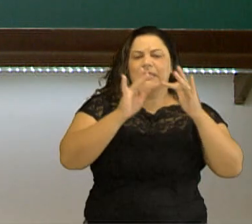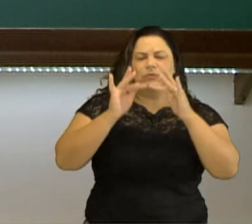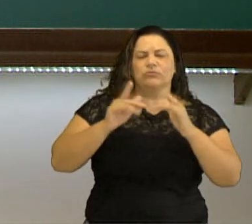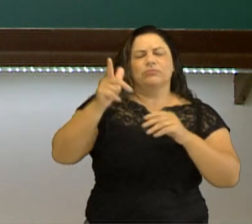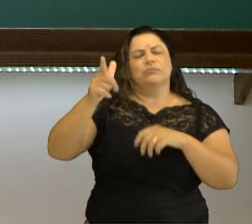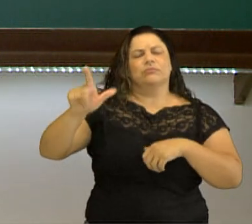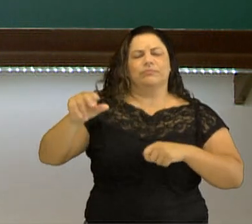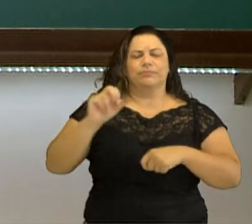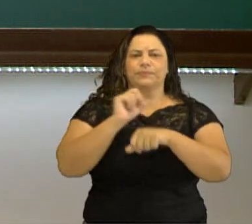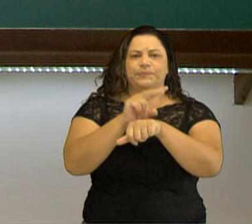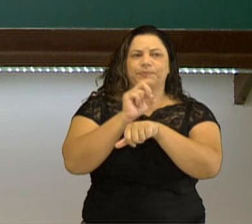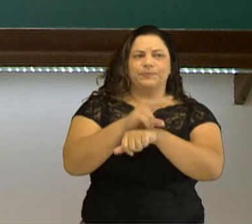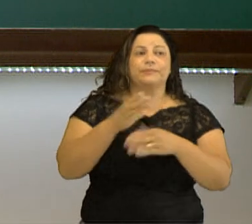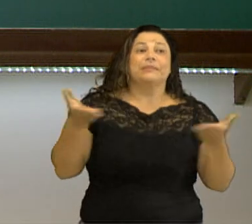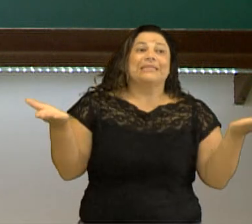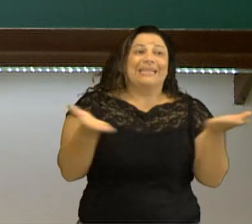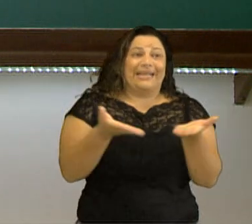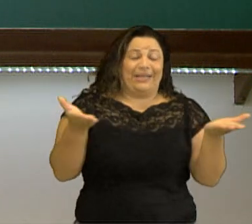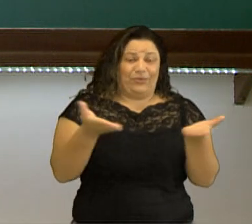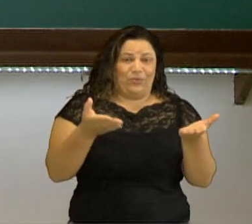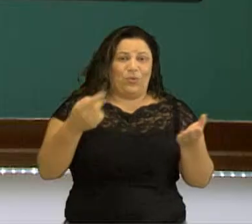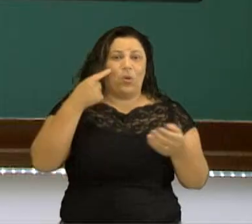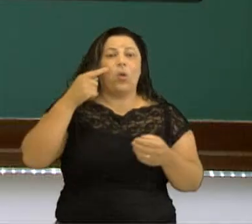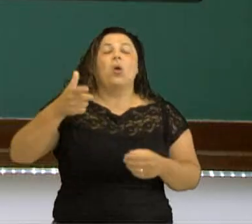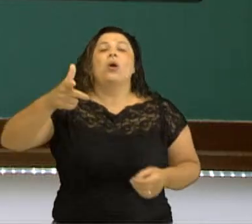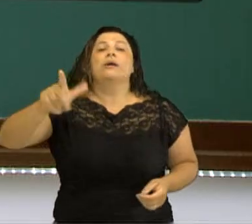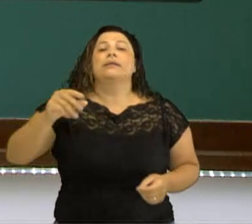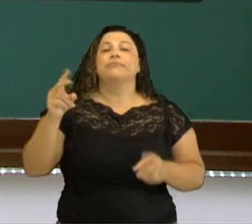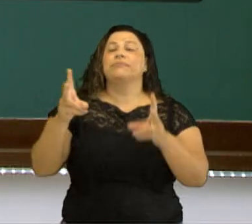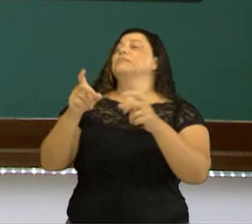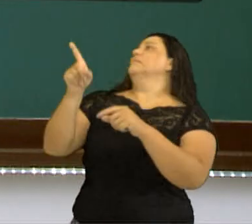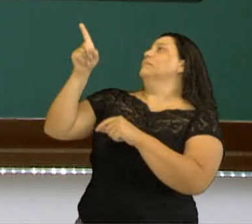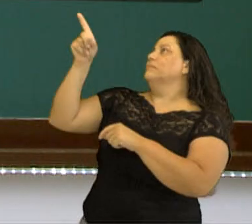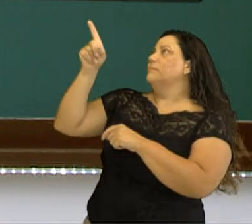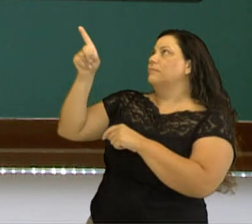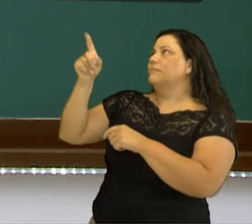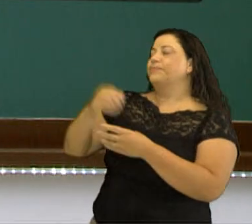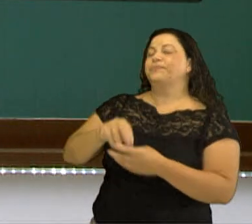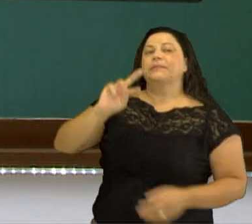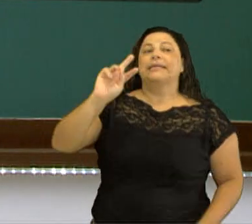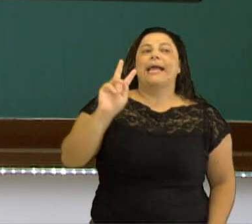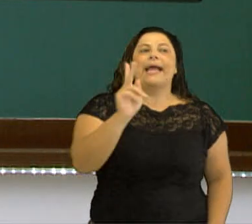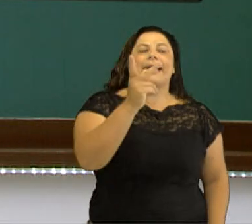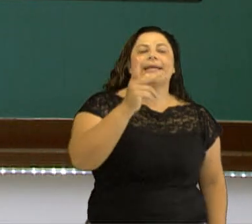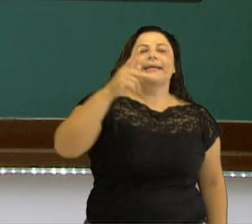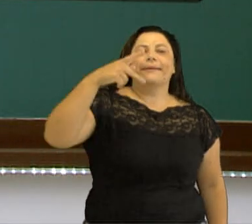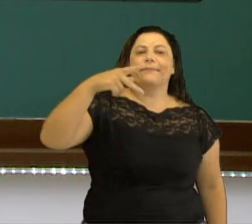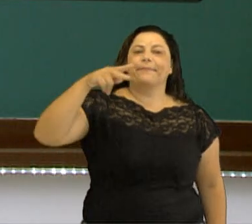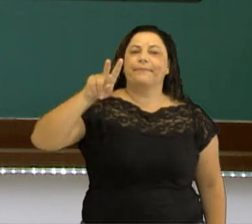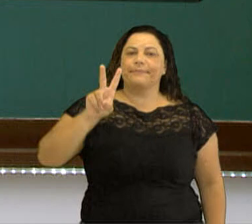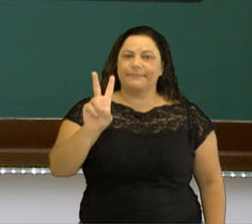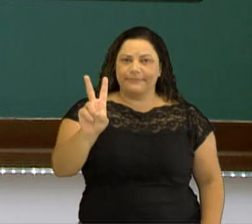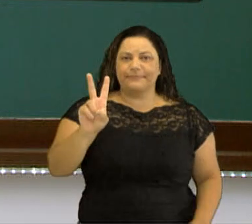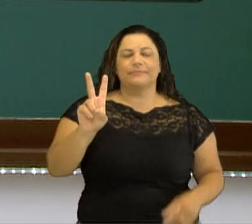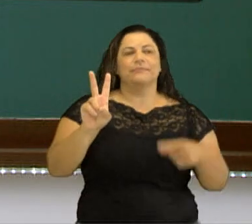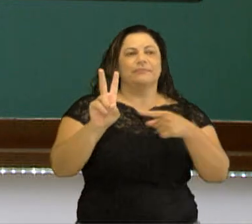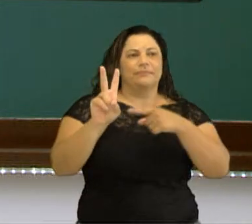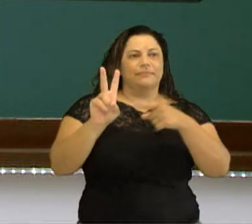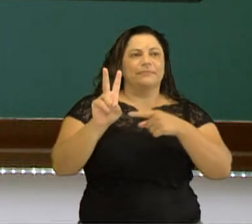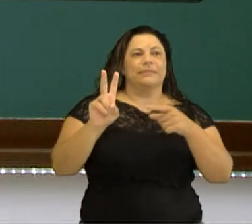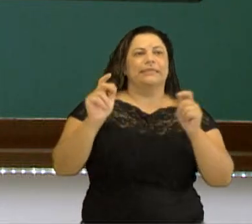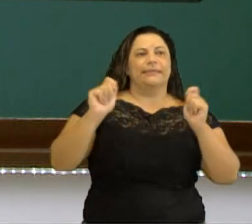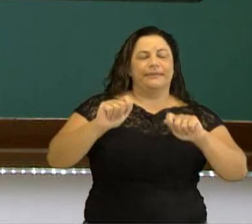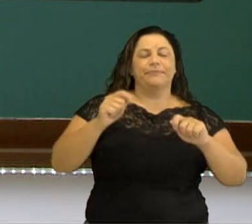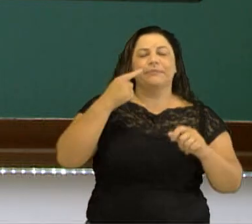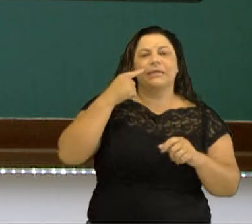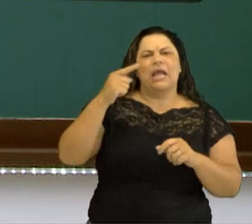vírus. Agora, a gente vai falar um pouquinho sobre o HPV. Ele é causado pelo papilomavírus